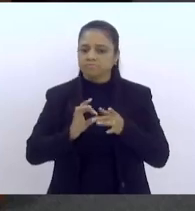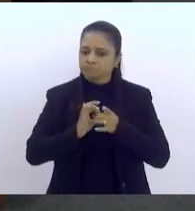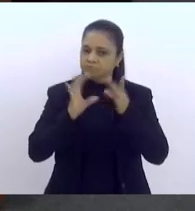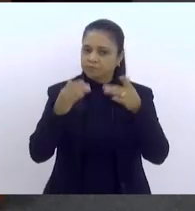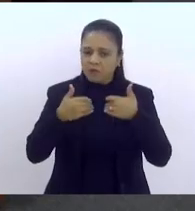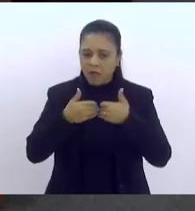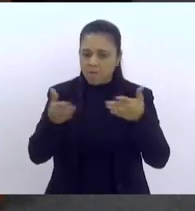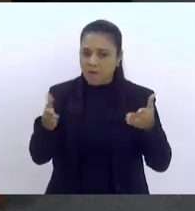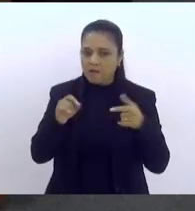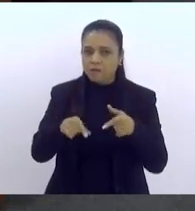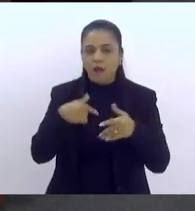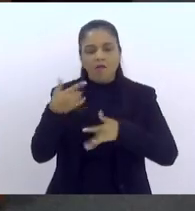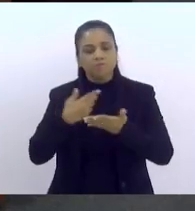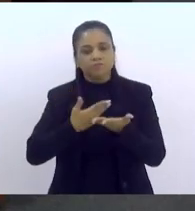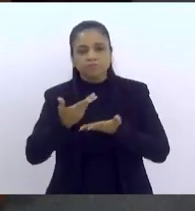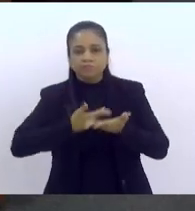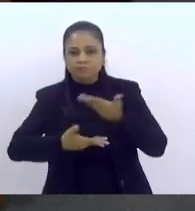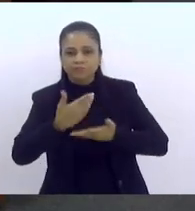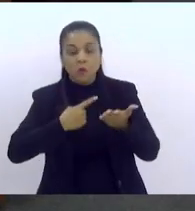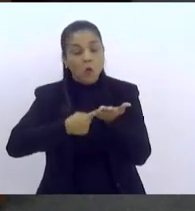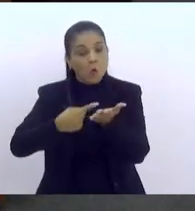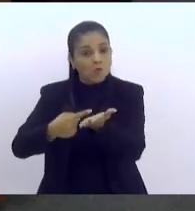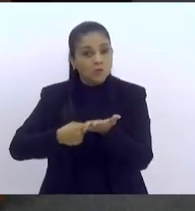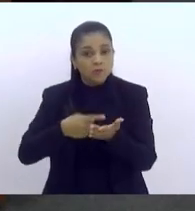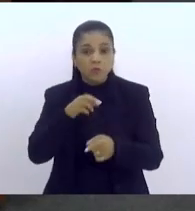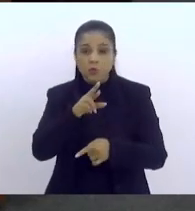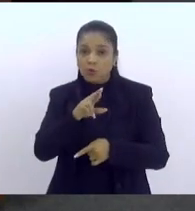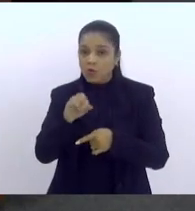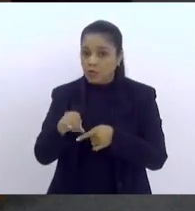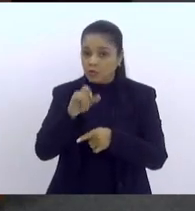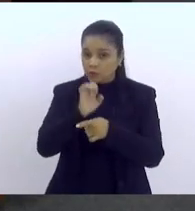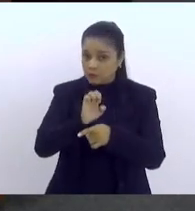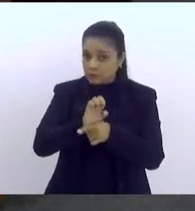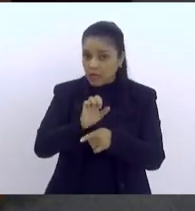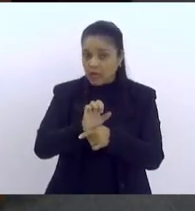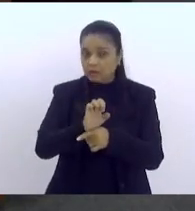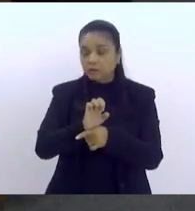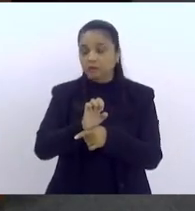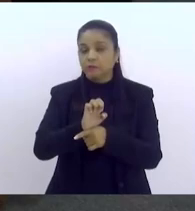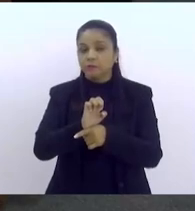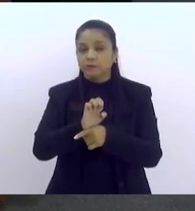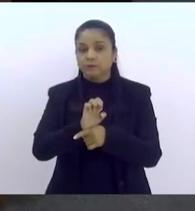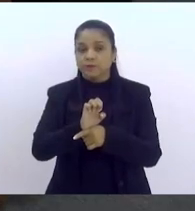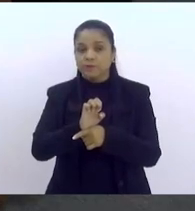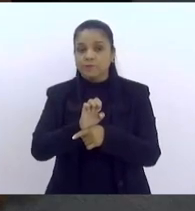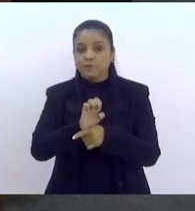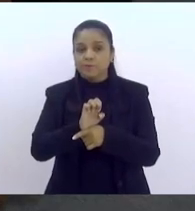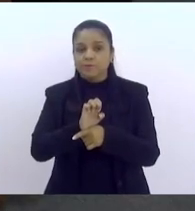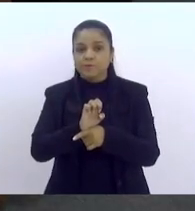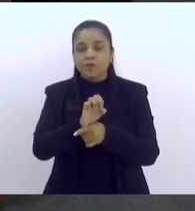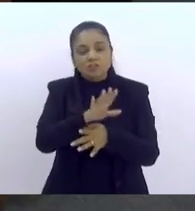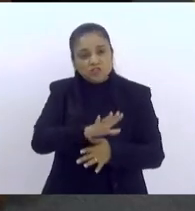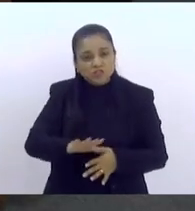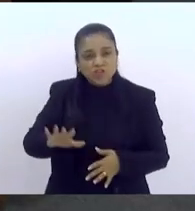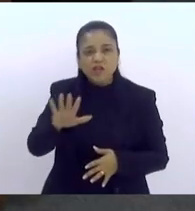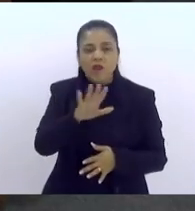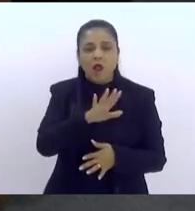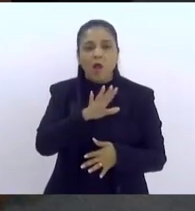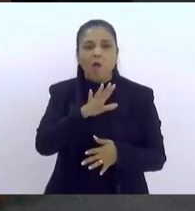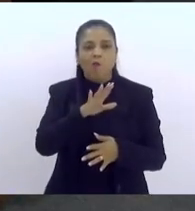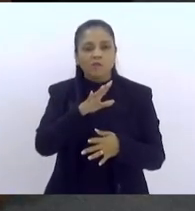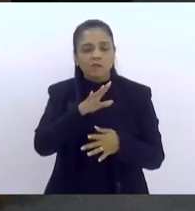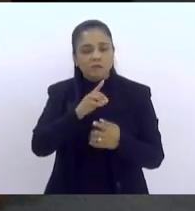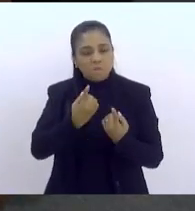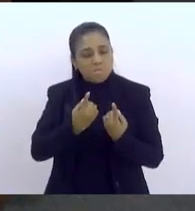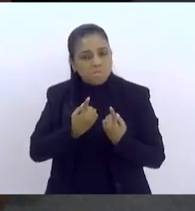o nosso compromisso é fazer com que o Rio de Janeiro seja o Estado que, de modo geral, coíba